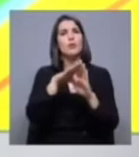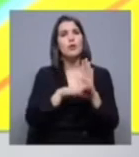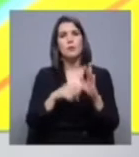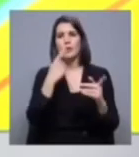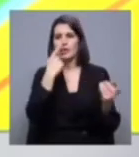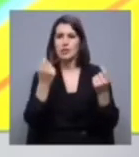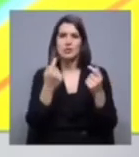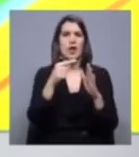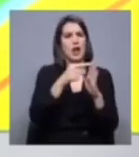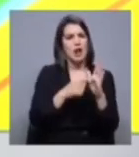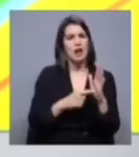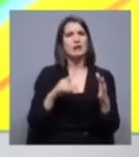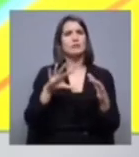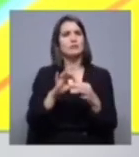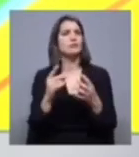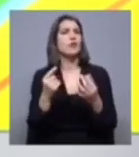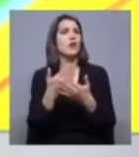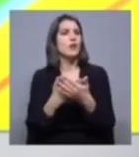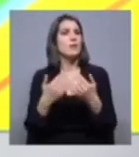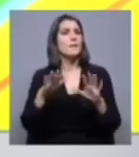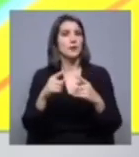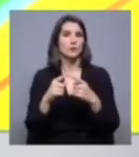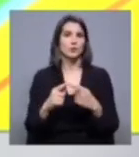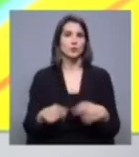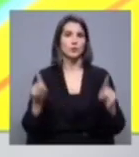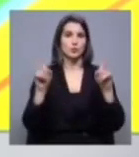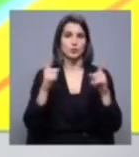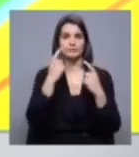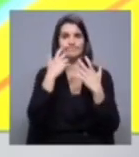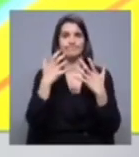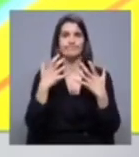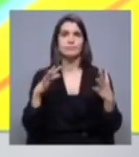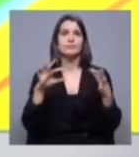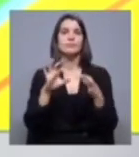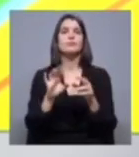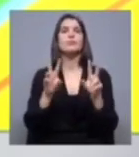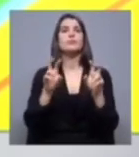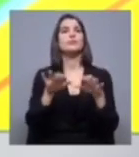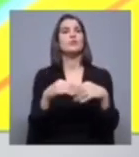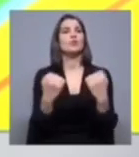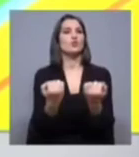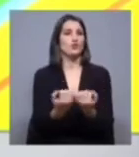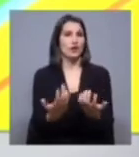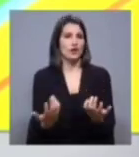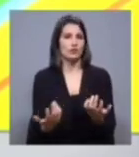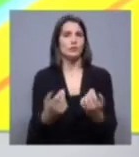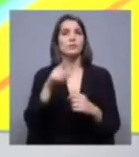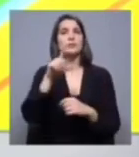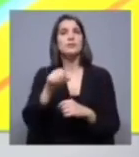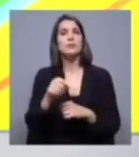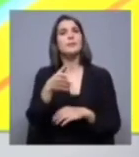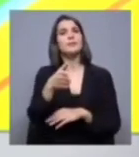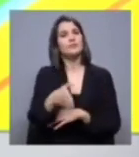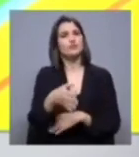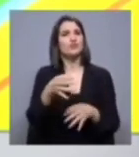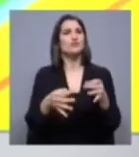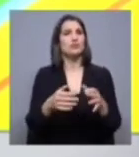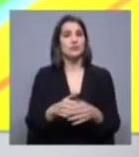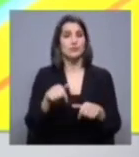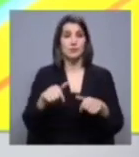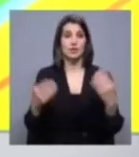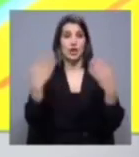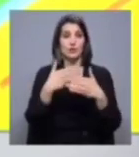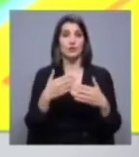diz respeito à economia, mas bem distintos no que diz respeito a questões sociais e até de justiça. Esta noite,